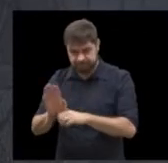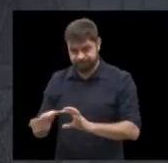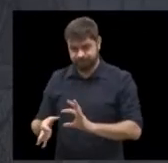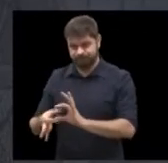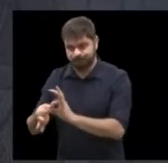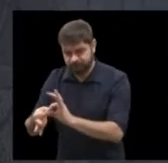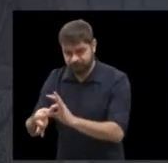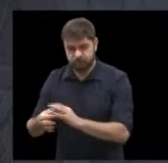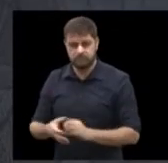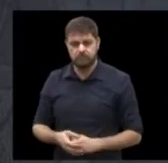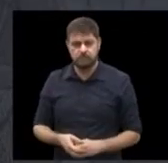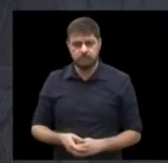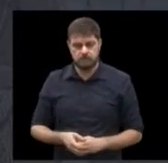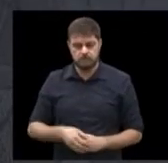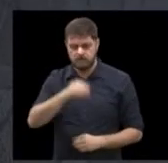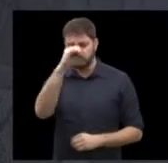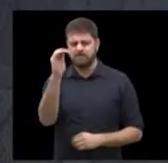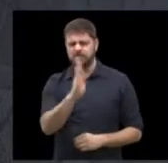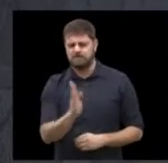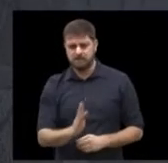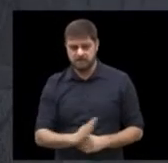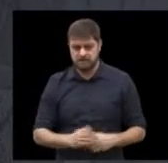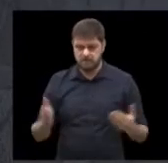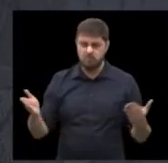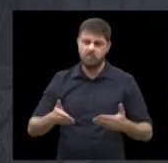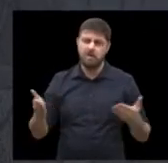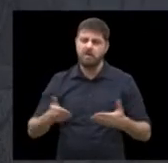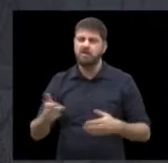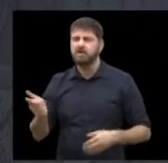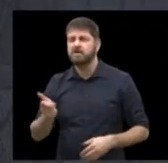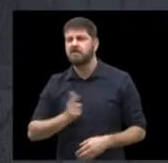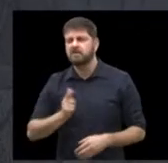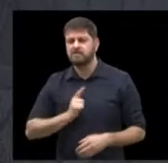desenvolver, aqui no Brasil, por exemplo, agora com essa